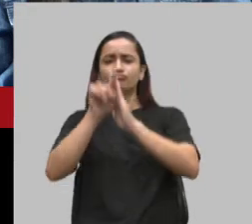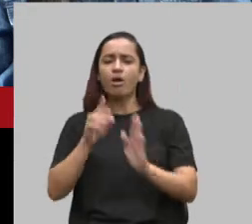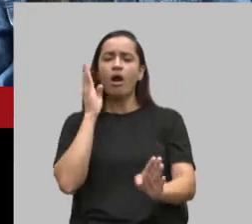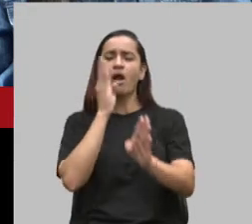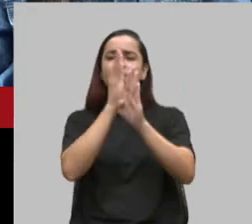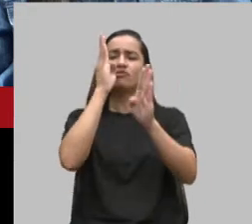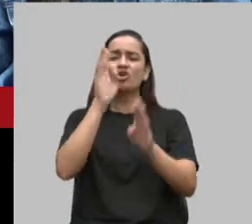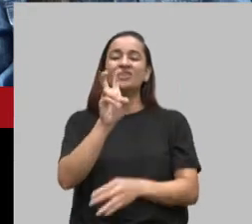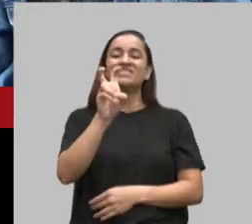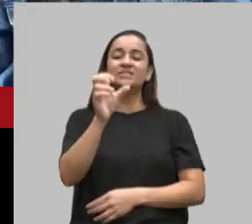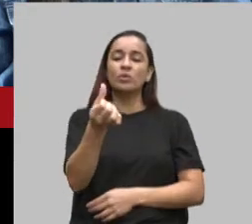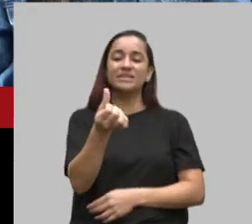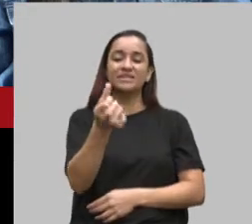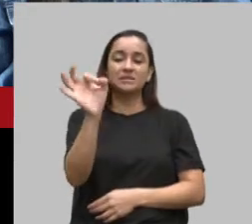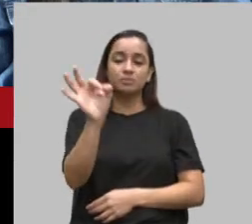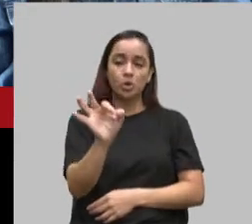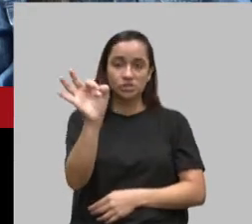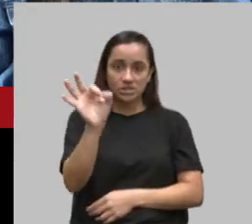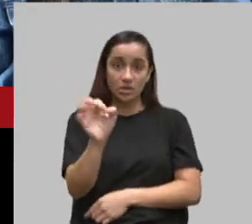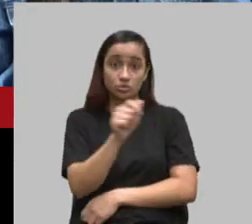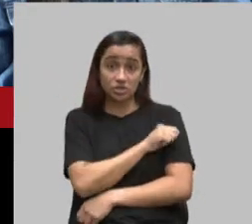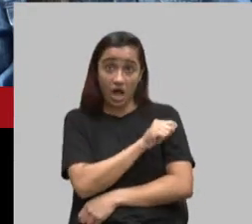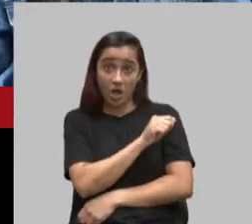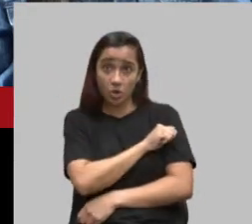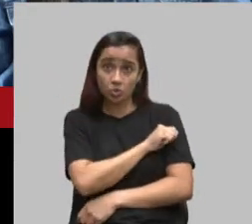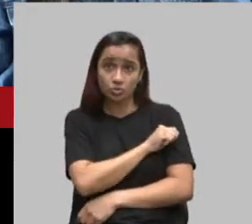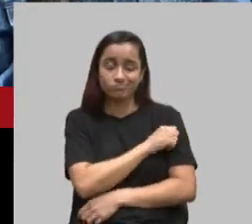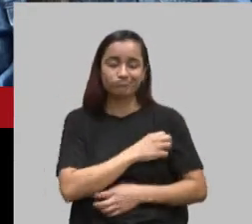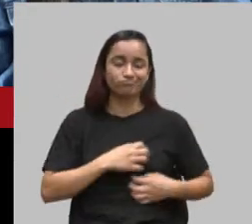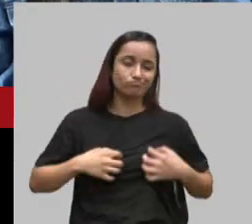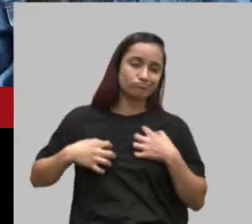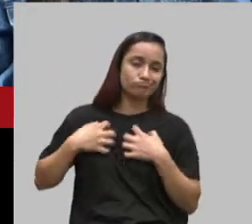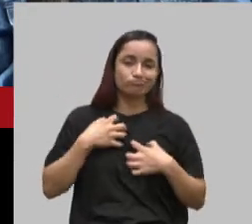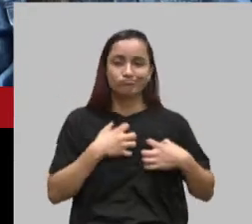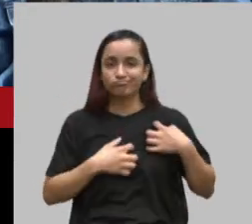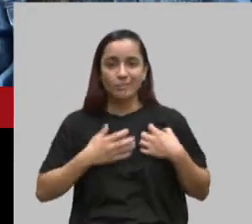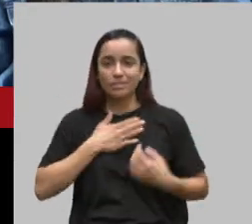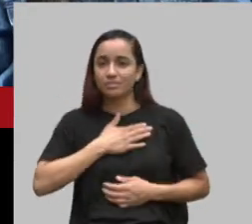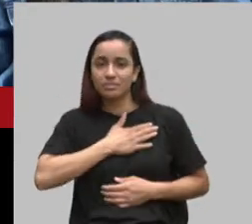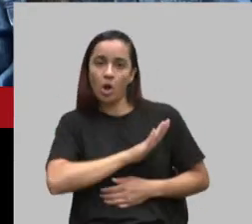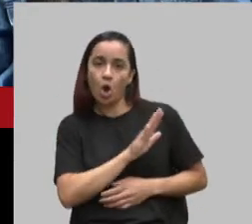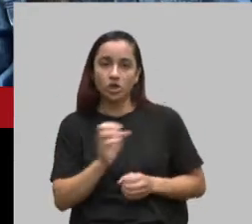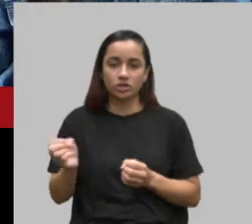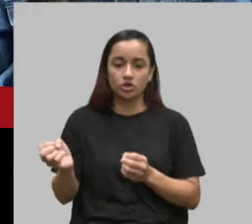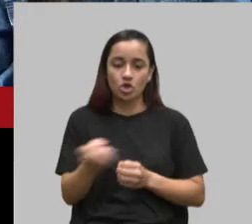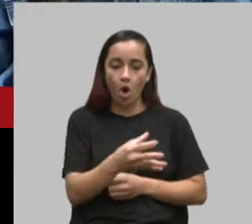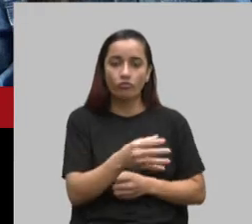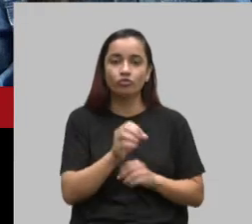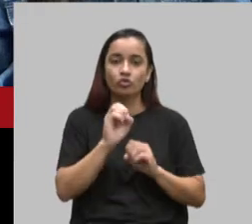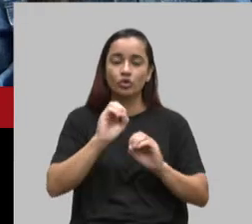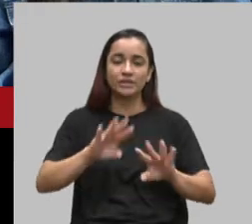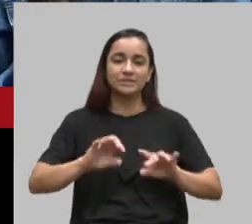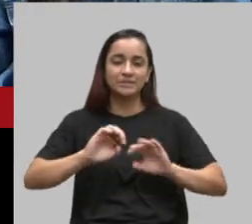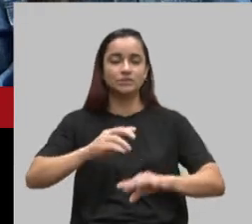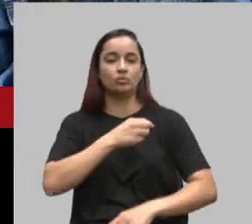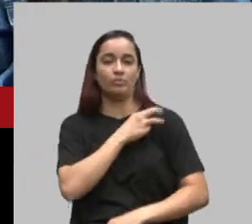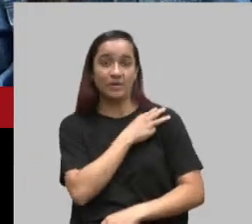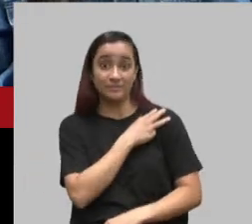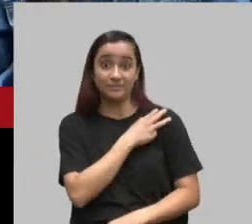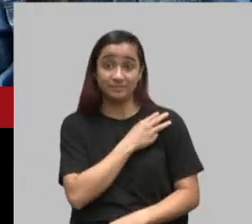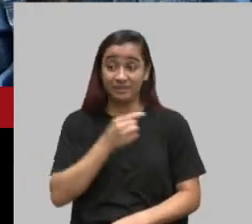56% dos Estudantes estão insatisfeitos com o novo ensino médio 76% dos